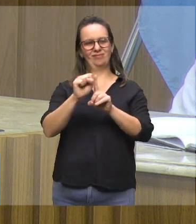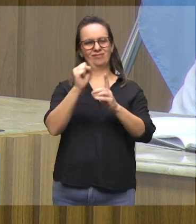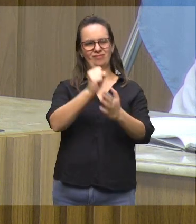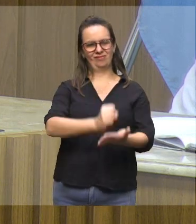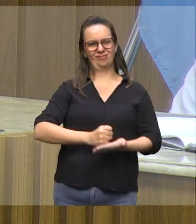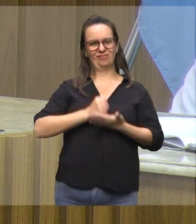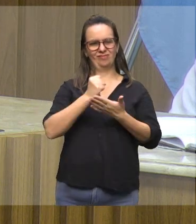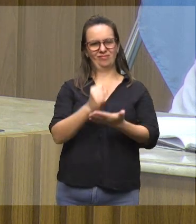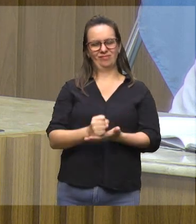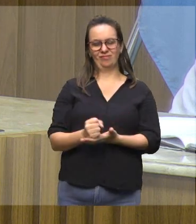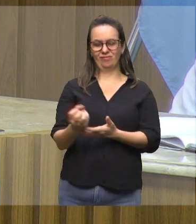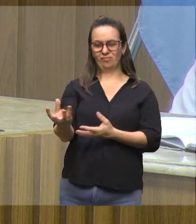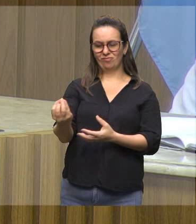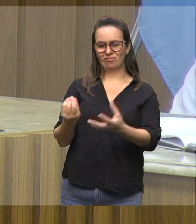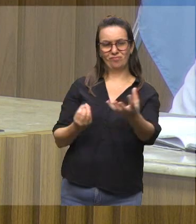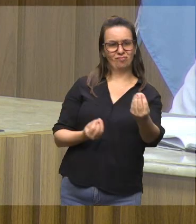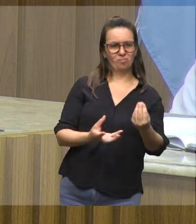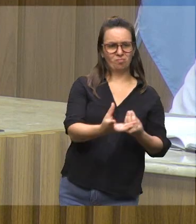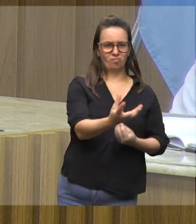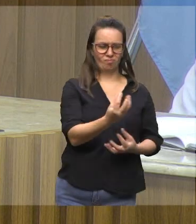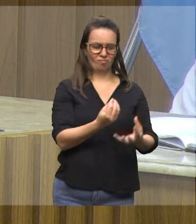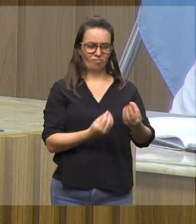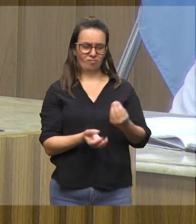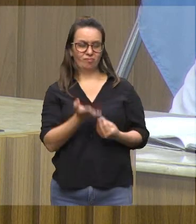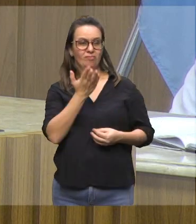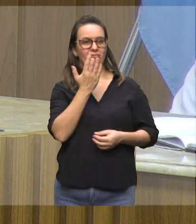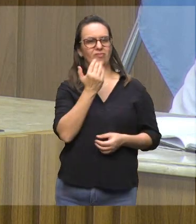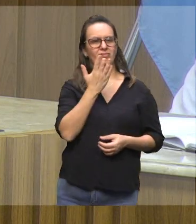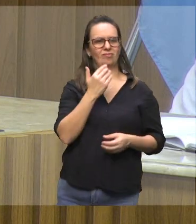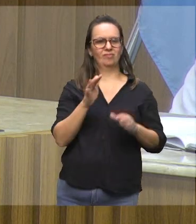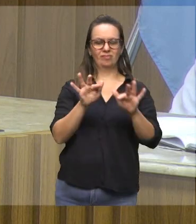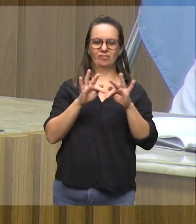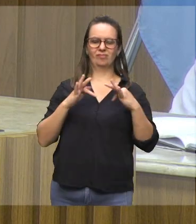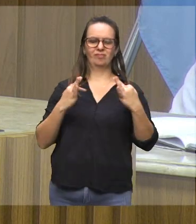foi arrecadado alimentos para as famílias carentes